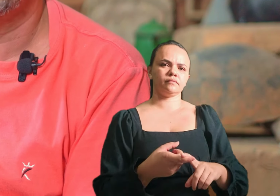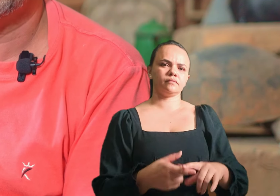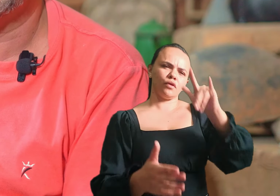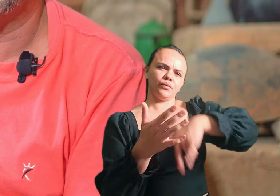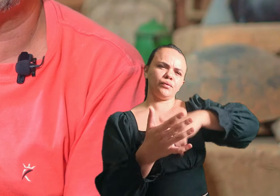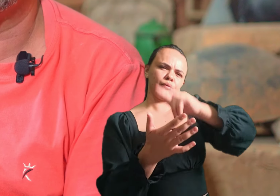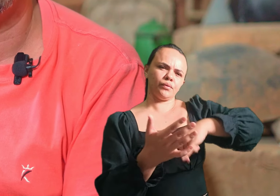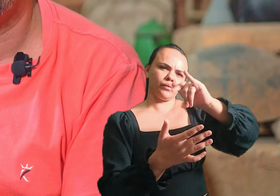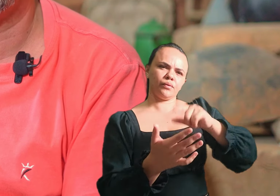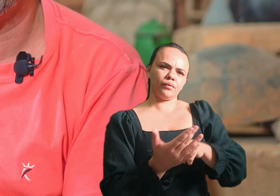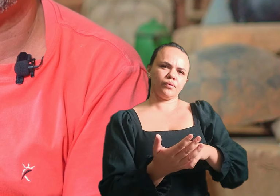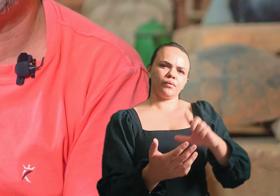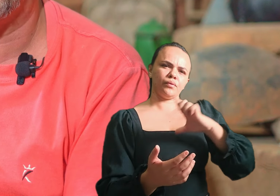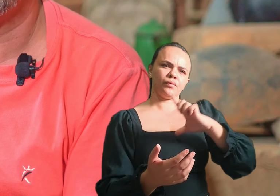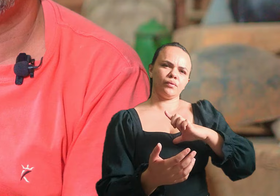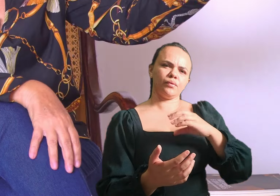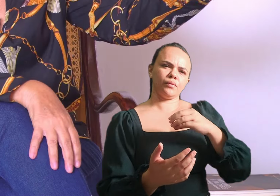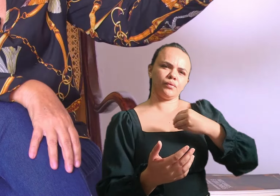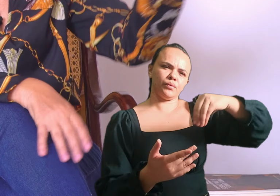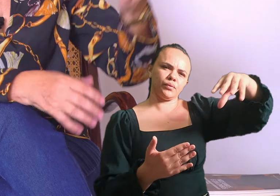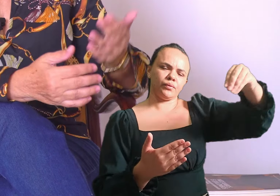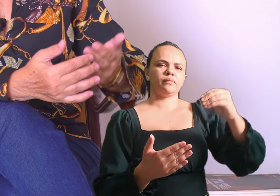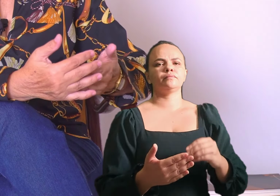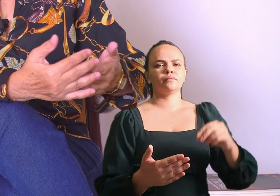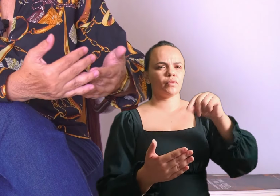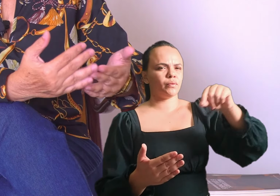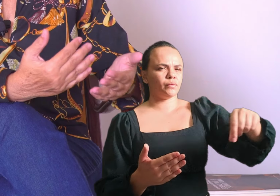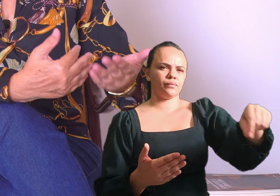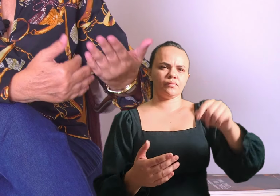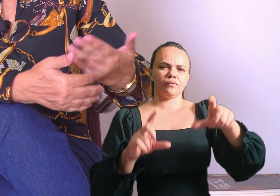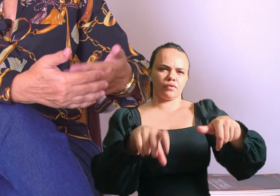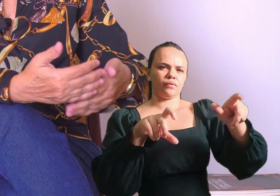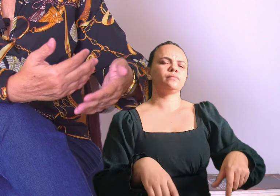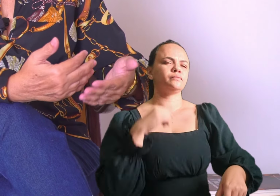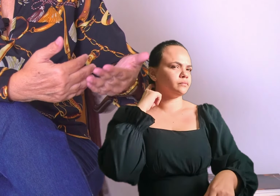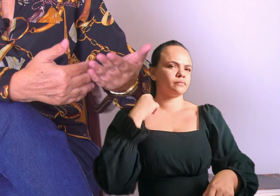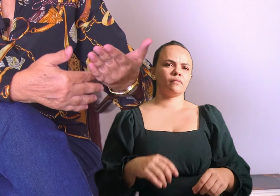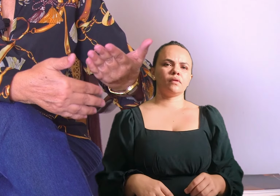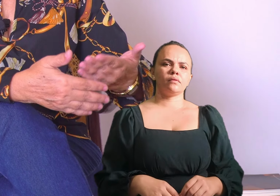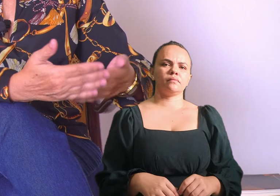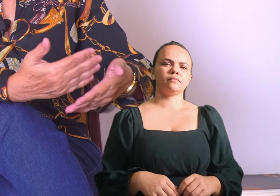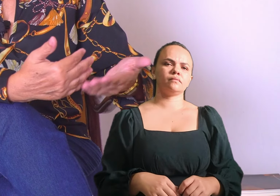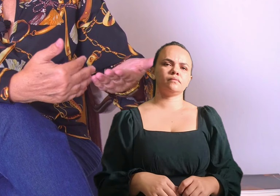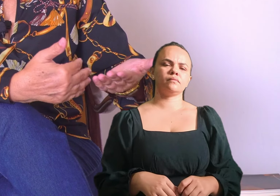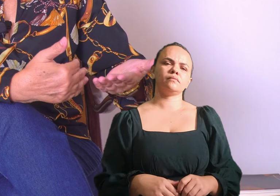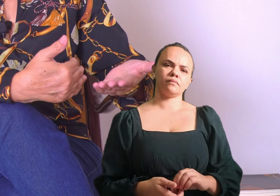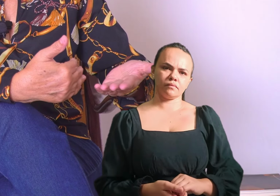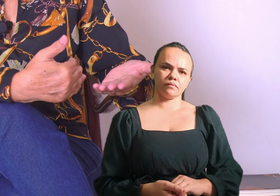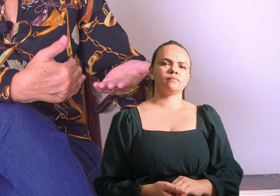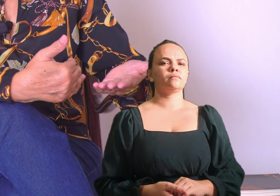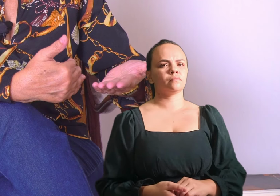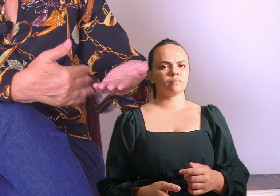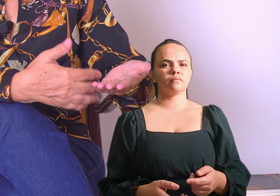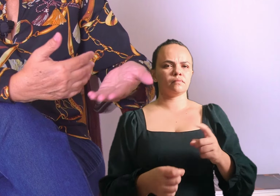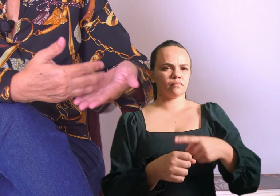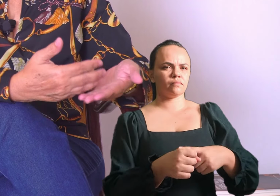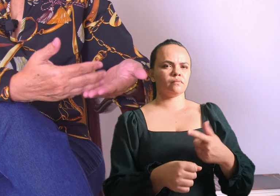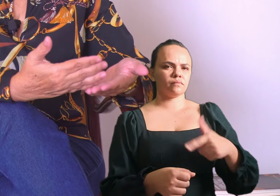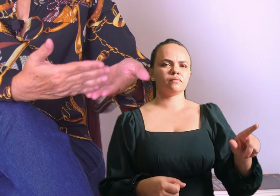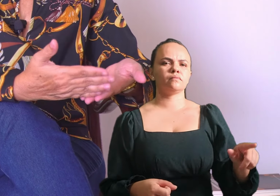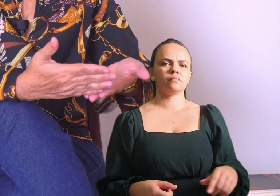ou se fosse um sertão era terra de criar então por Pro Muito provavelmente né as pesquisas as quais eu eu